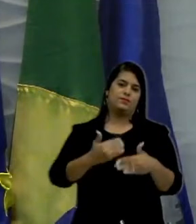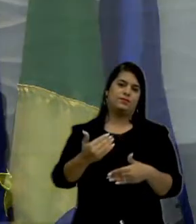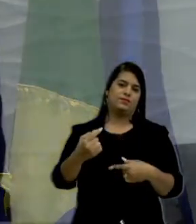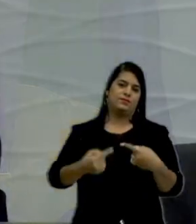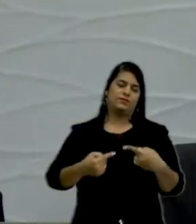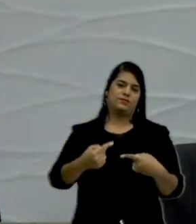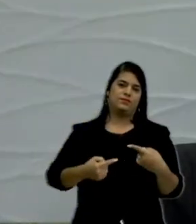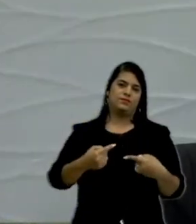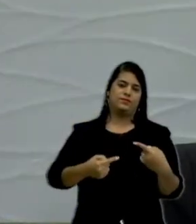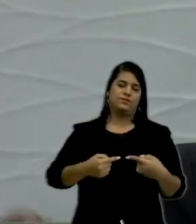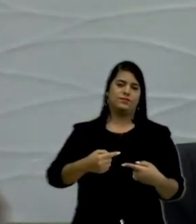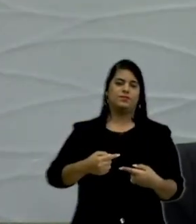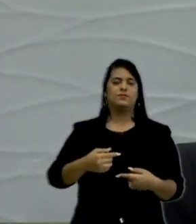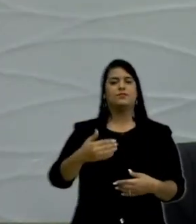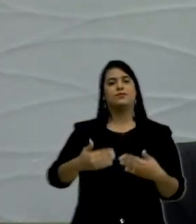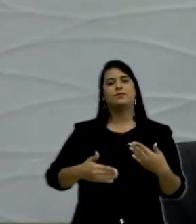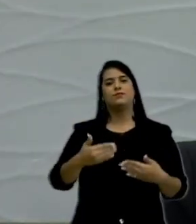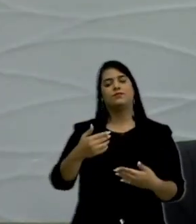discutindo o vereador Padre Fera.